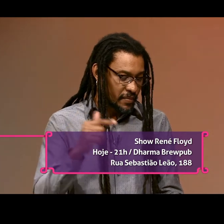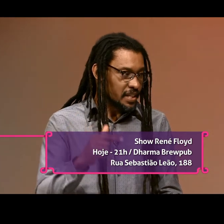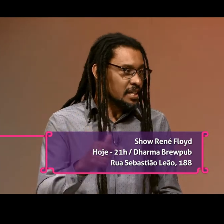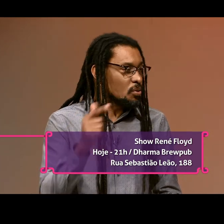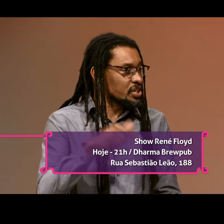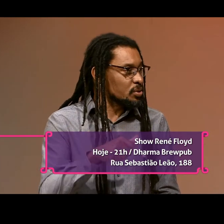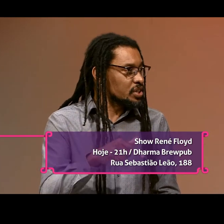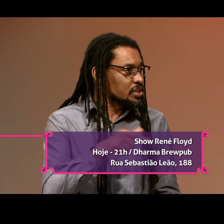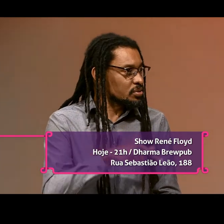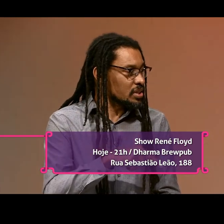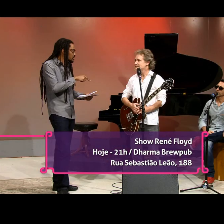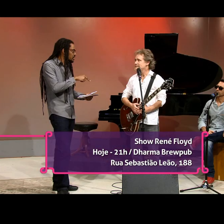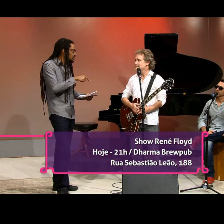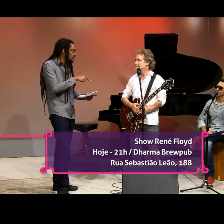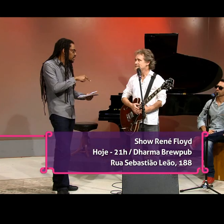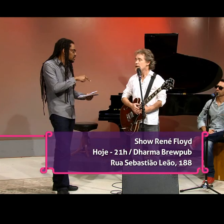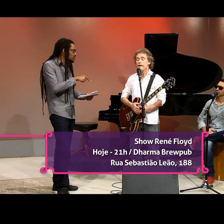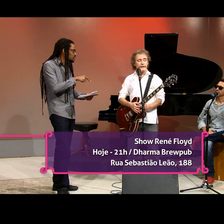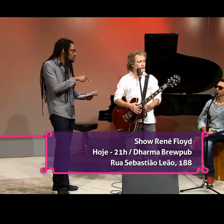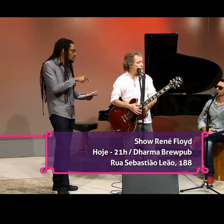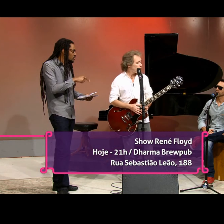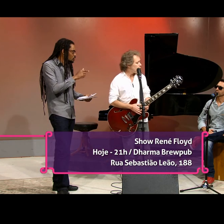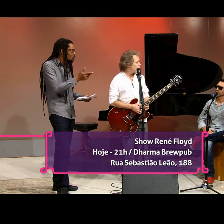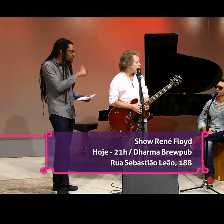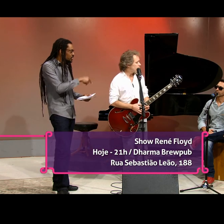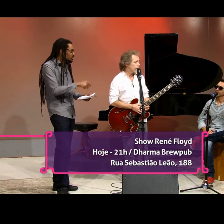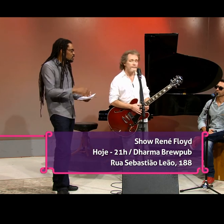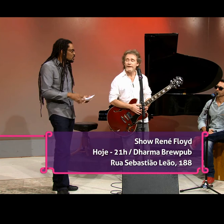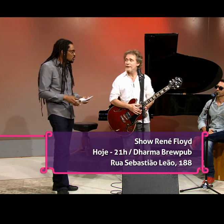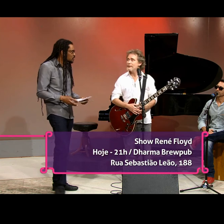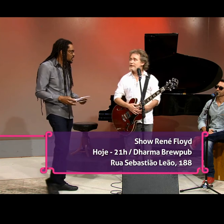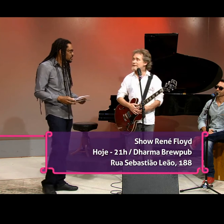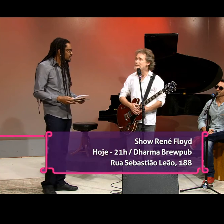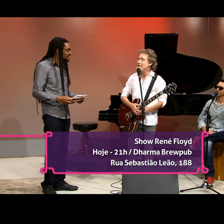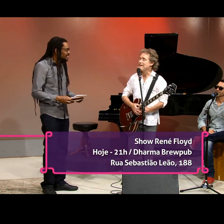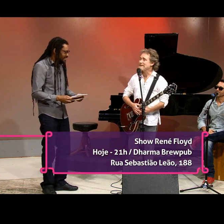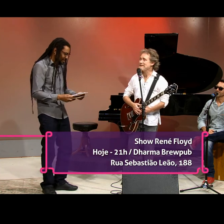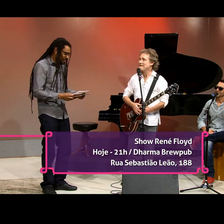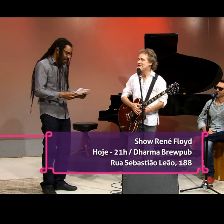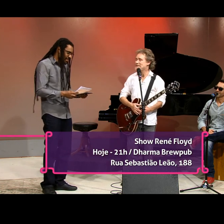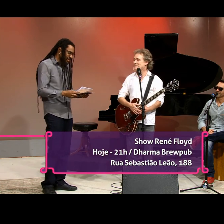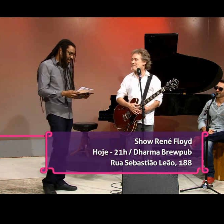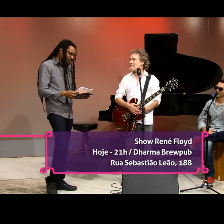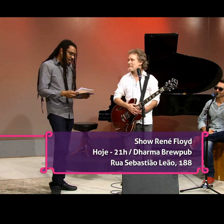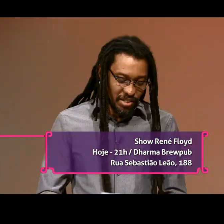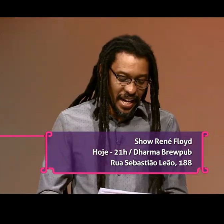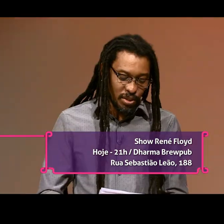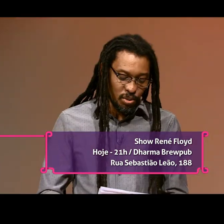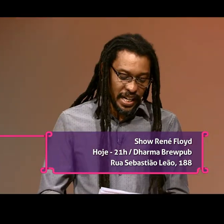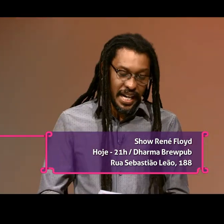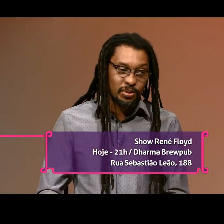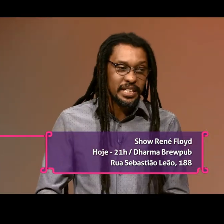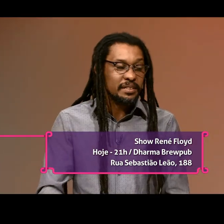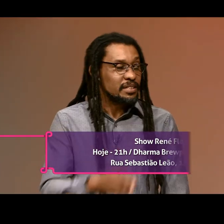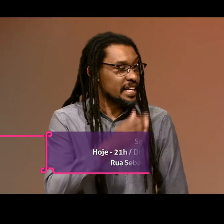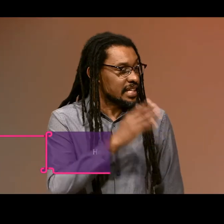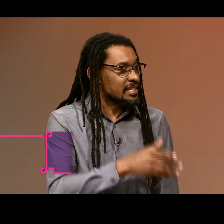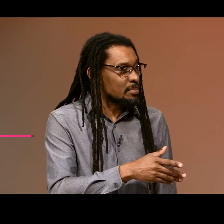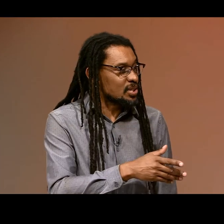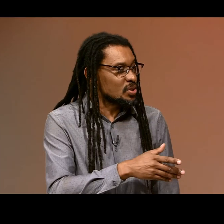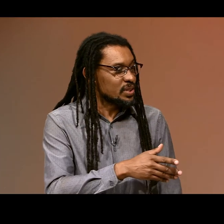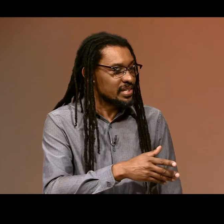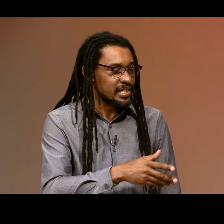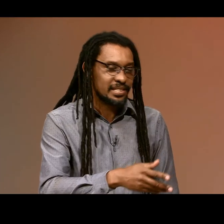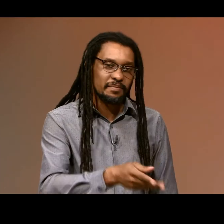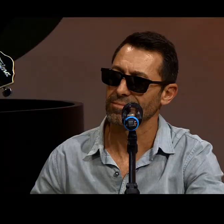França. E hoje à noite, tu sozinho na guitarra, é isso? Não, eu hoje da noite também, junto eu com o Flávio. Eu também, Beleza, então. Dado o recado aí, queria